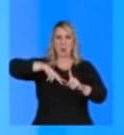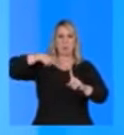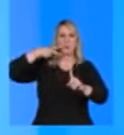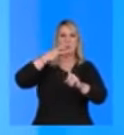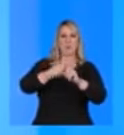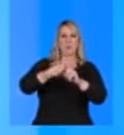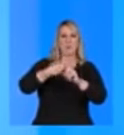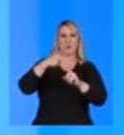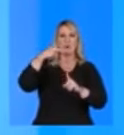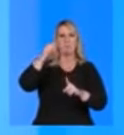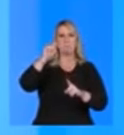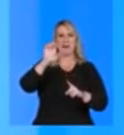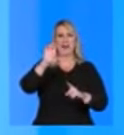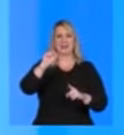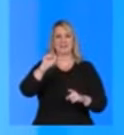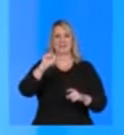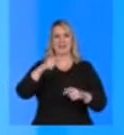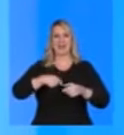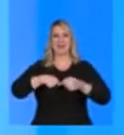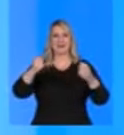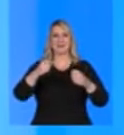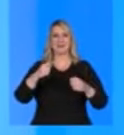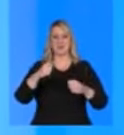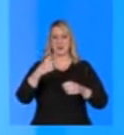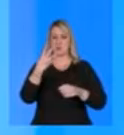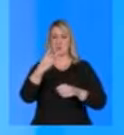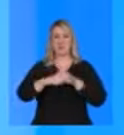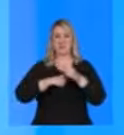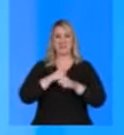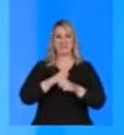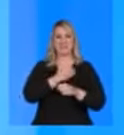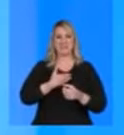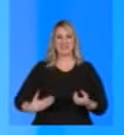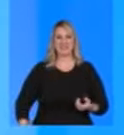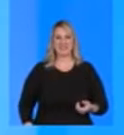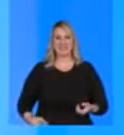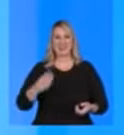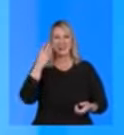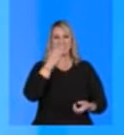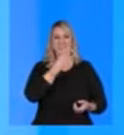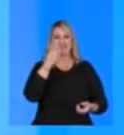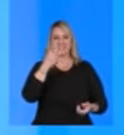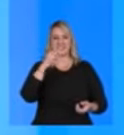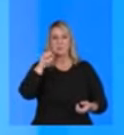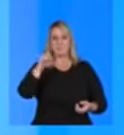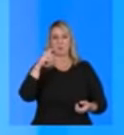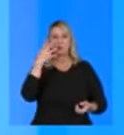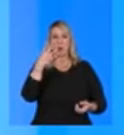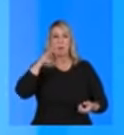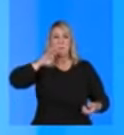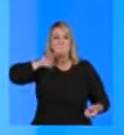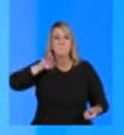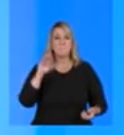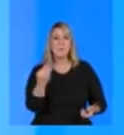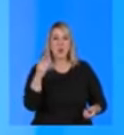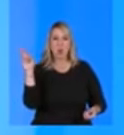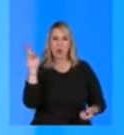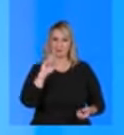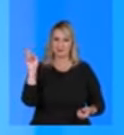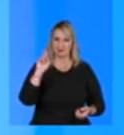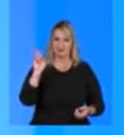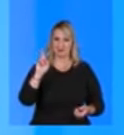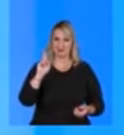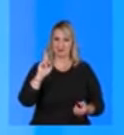do que o Eduardo paz gastou nos primeiros 4 anos dele de governo são 33.4 bilhões de reais e isso